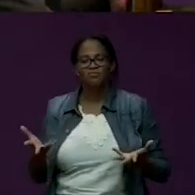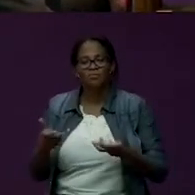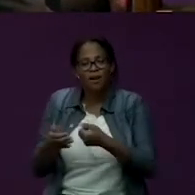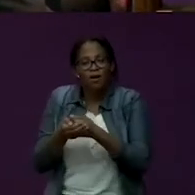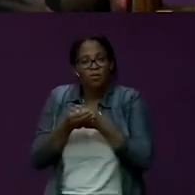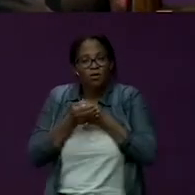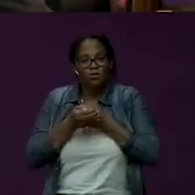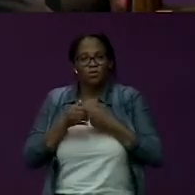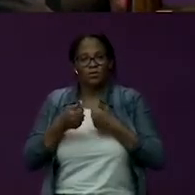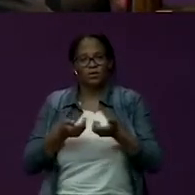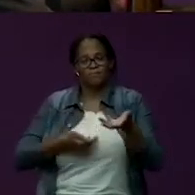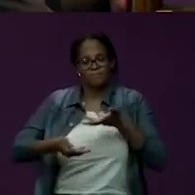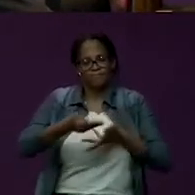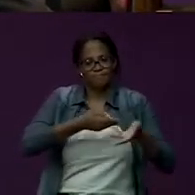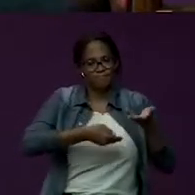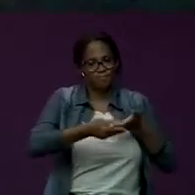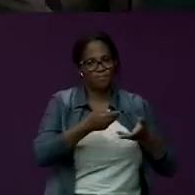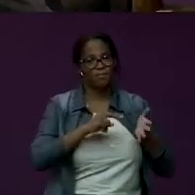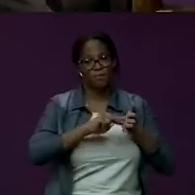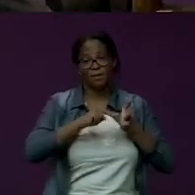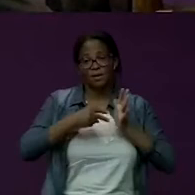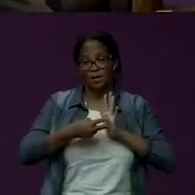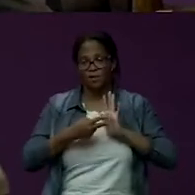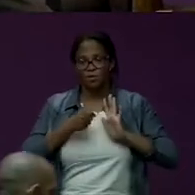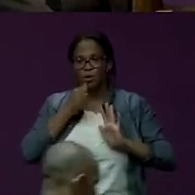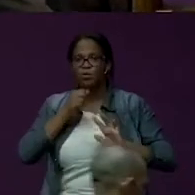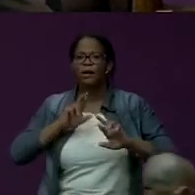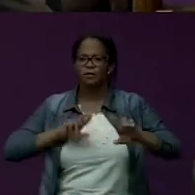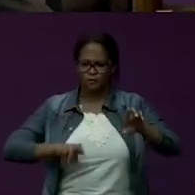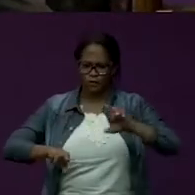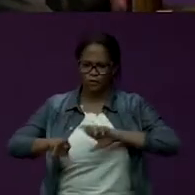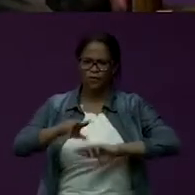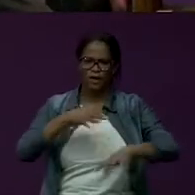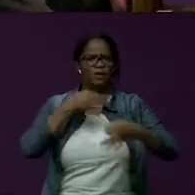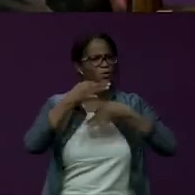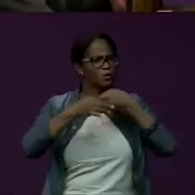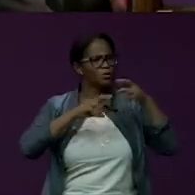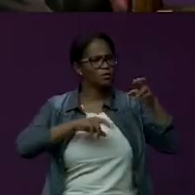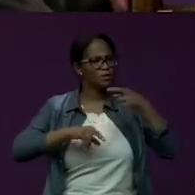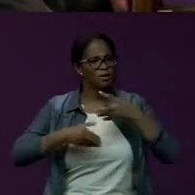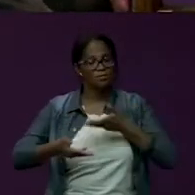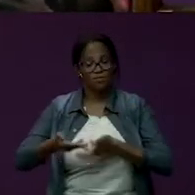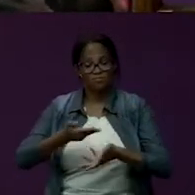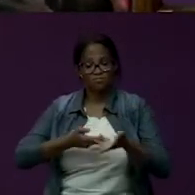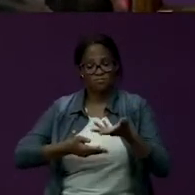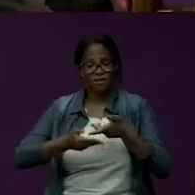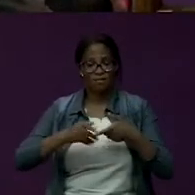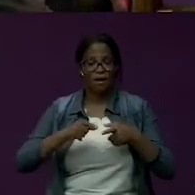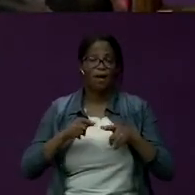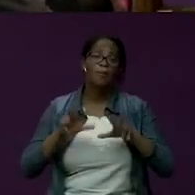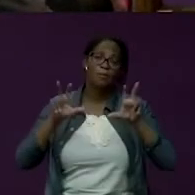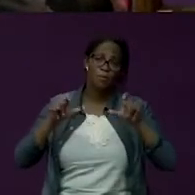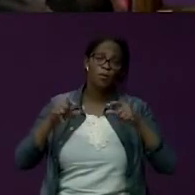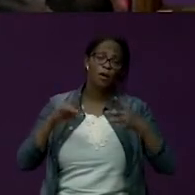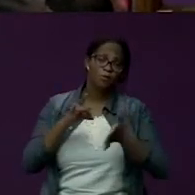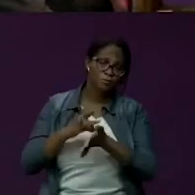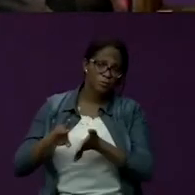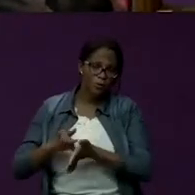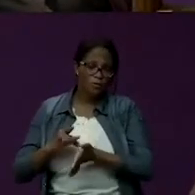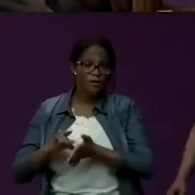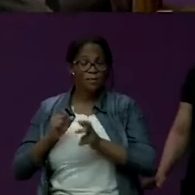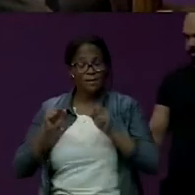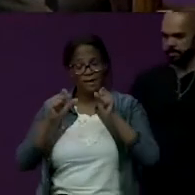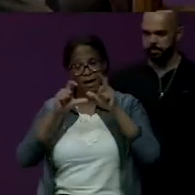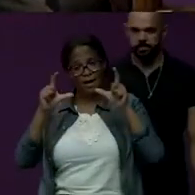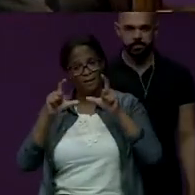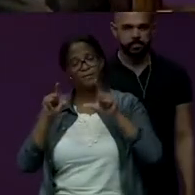né? O que não significa que não haja diferenças, divergências, possíveis conflitos, mas temos mesmo que estar atentos a